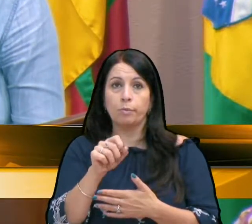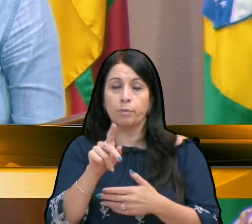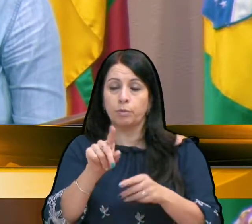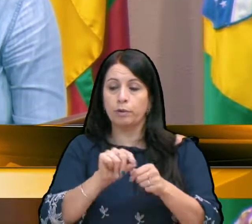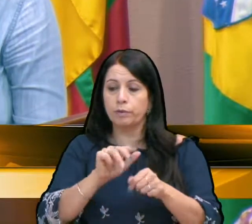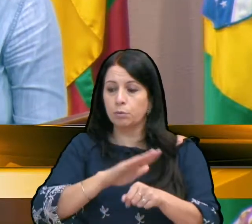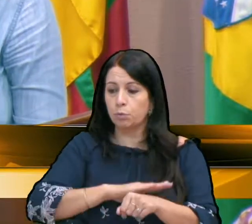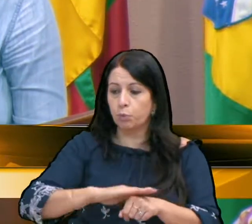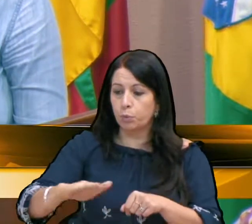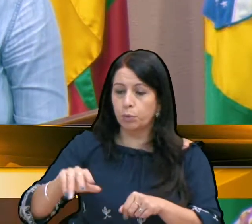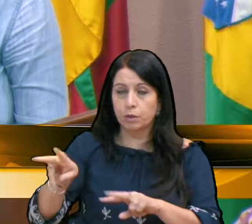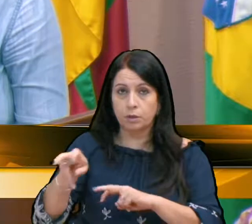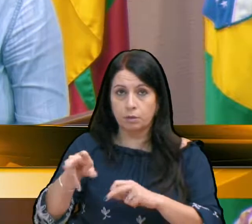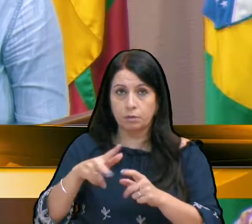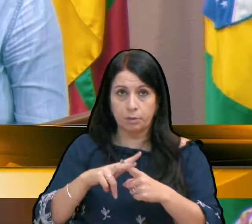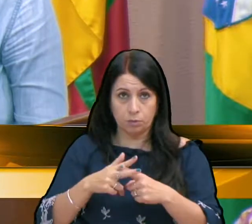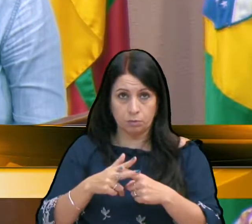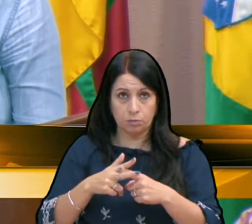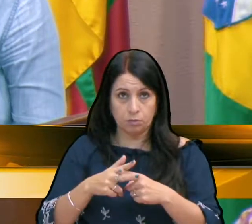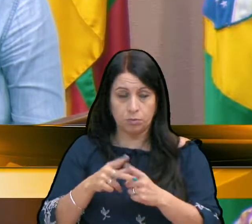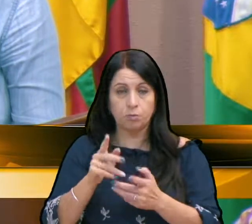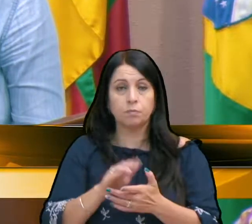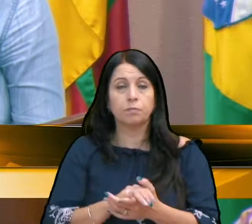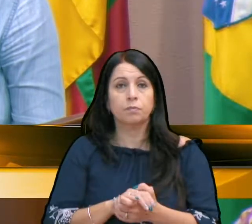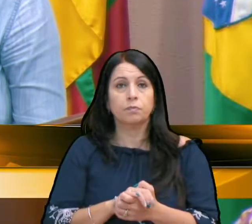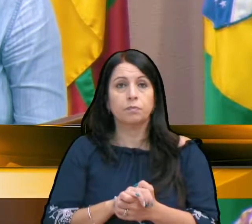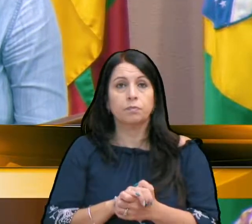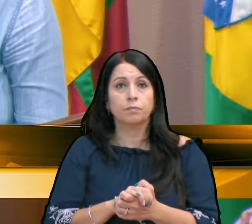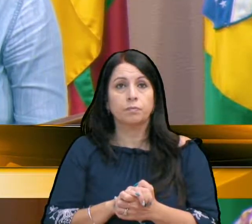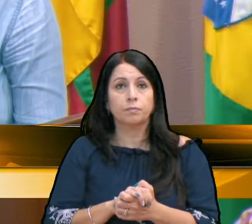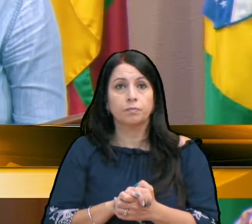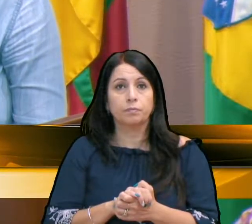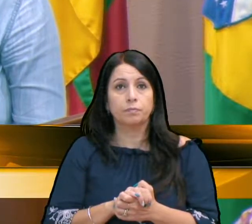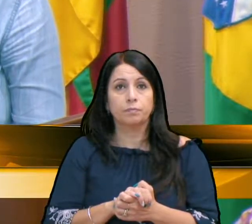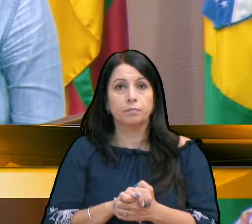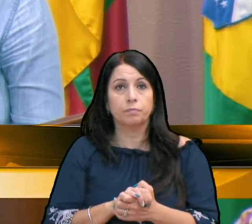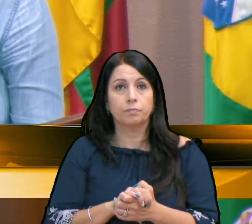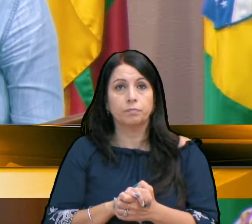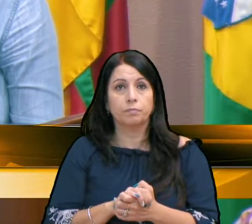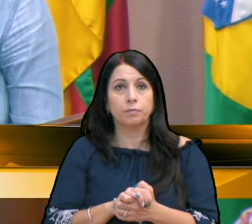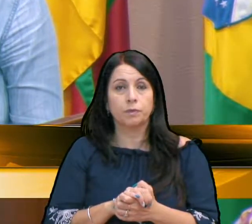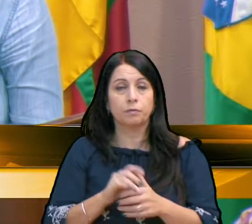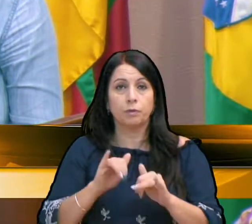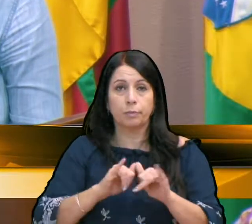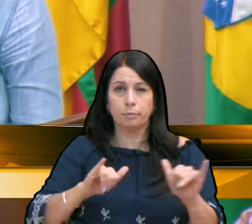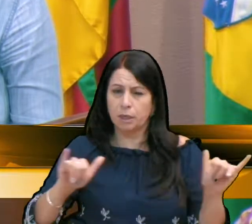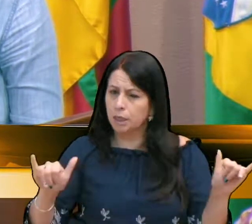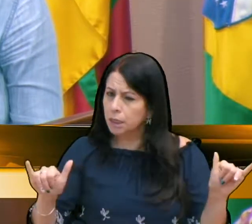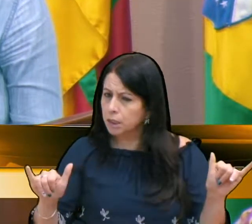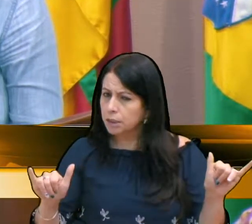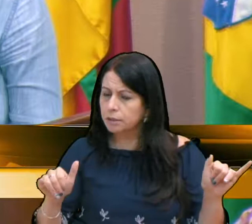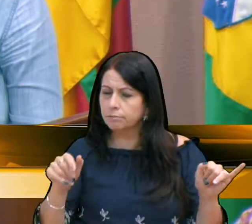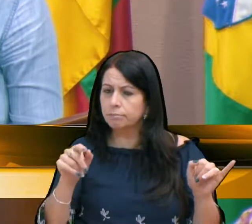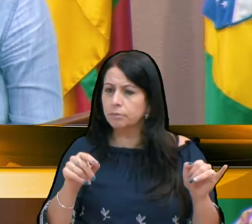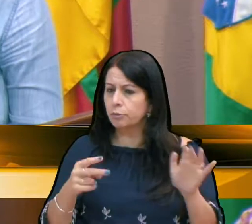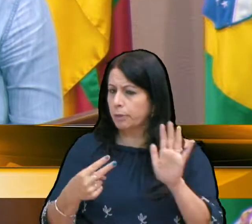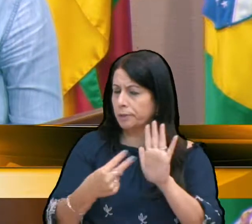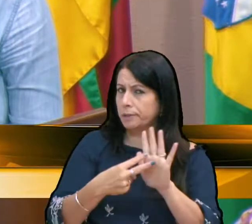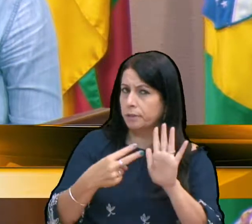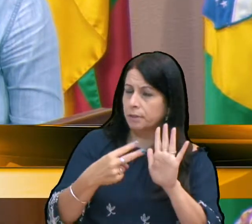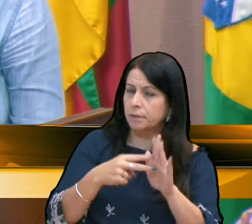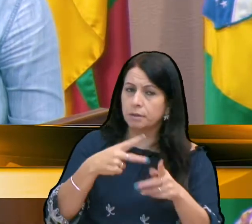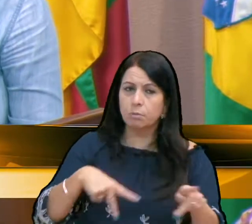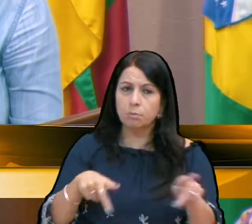nas estradas do interior. Né, e foi uma propaganda bastante, que chamou bastante a atenção da